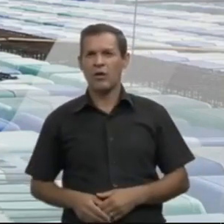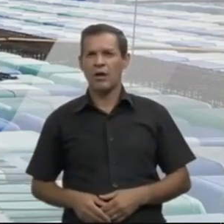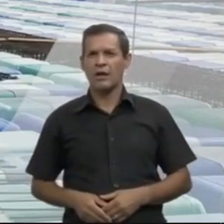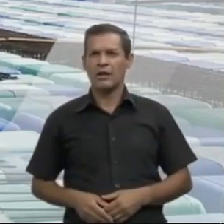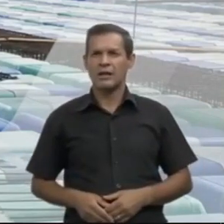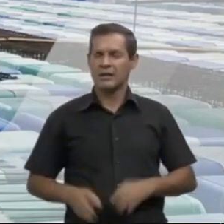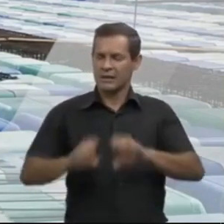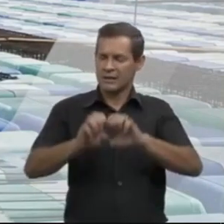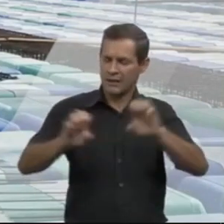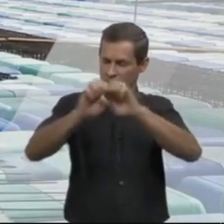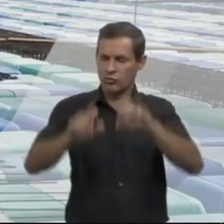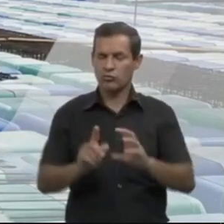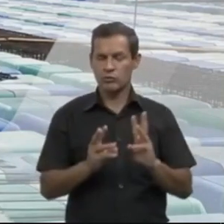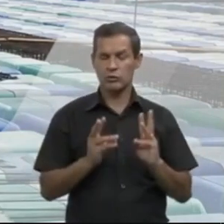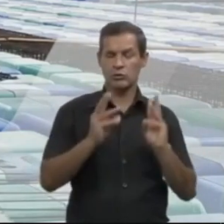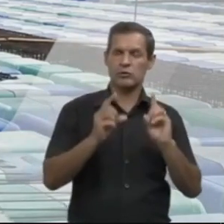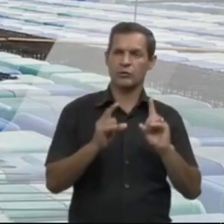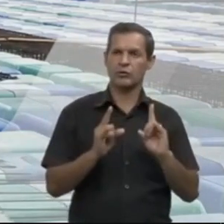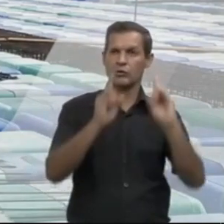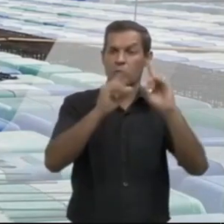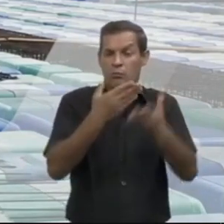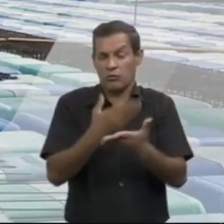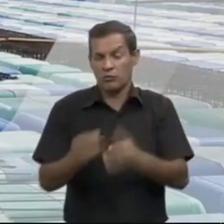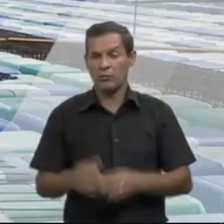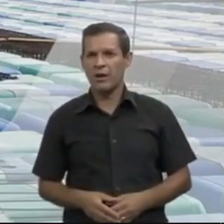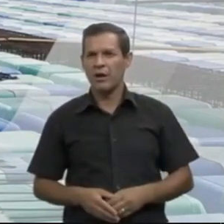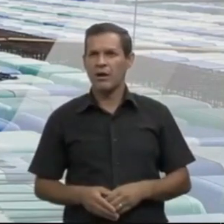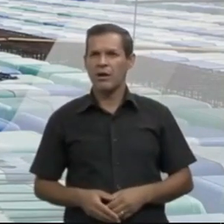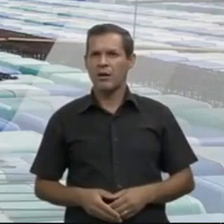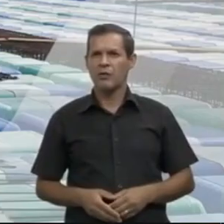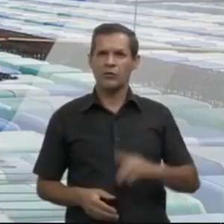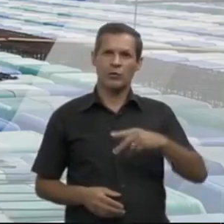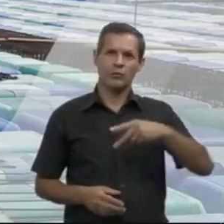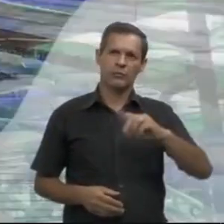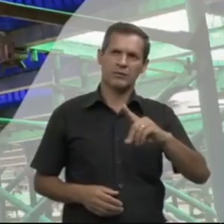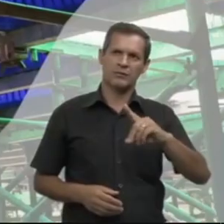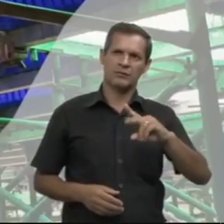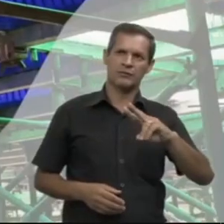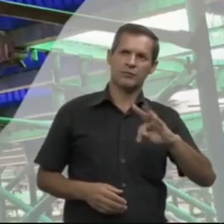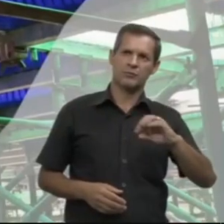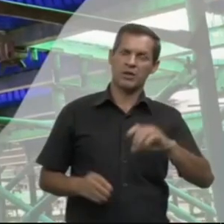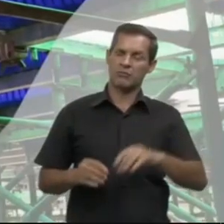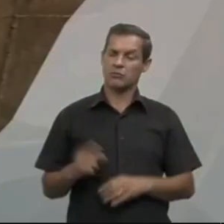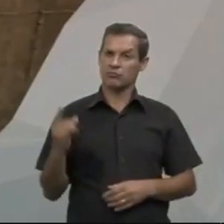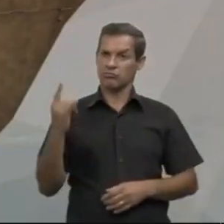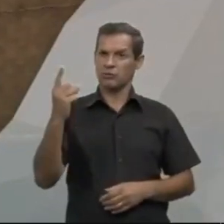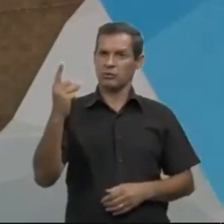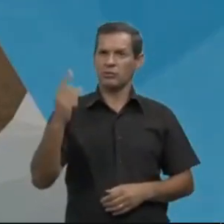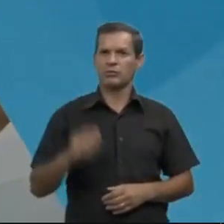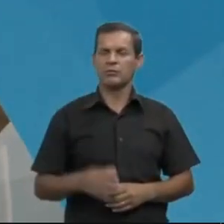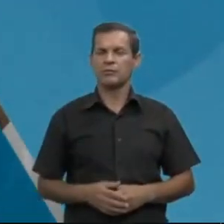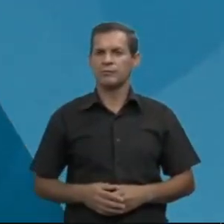prédio, acaba que você pode vir a perder um pavimento por questão desse aumento na altura.